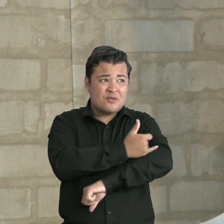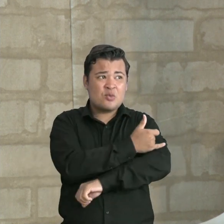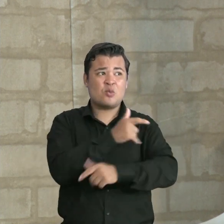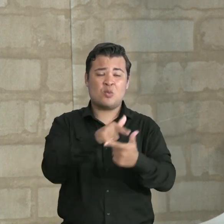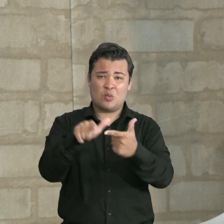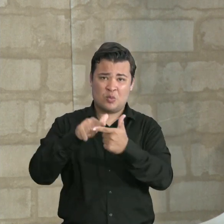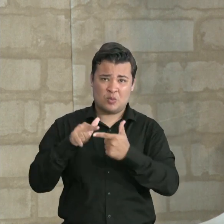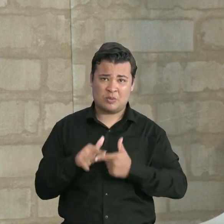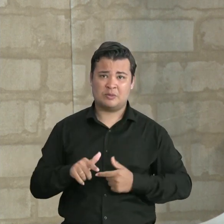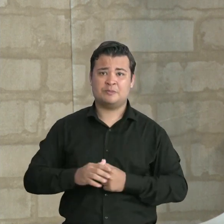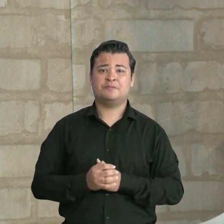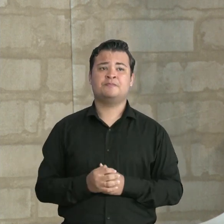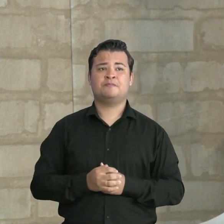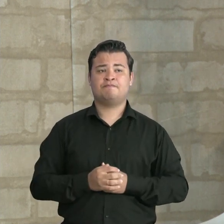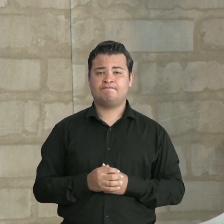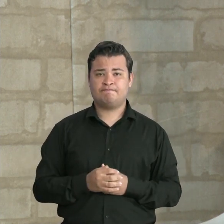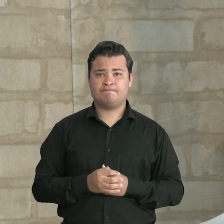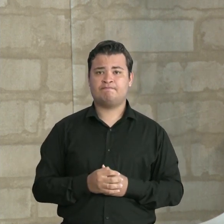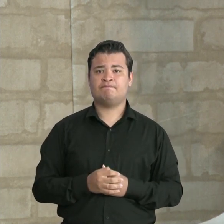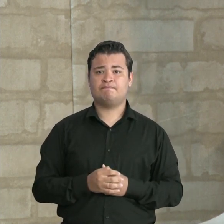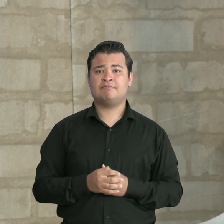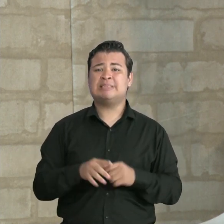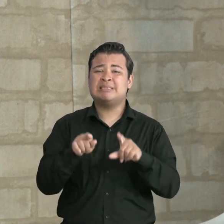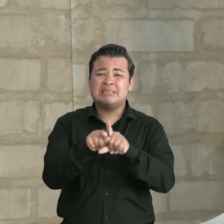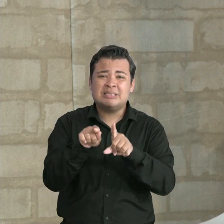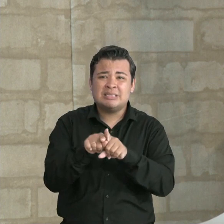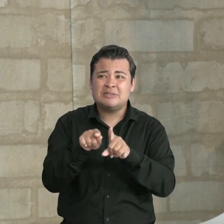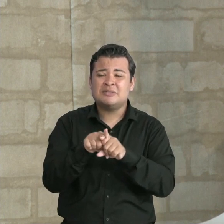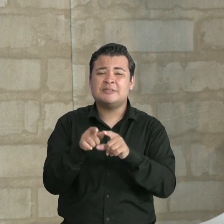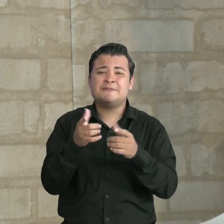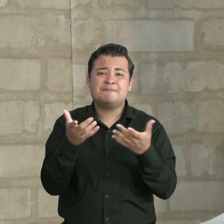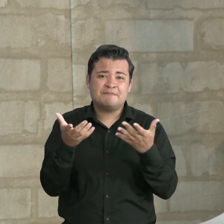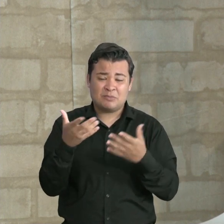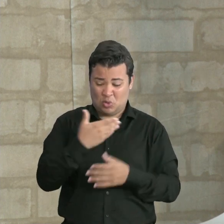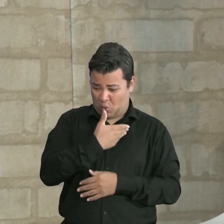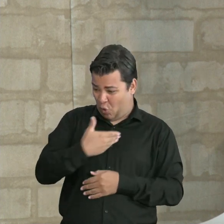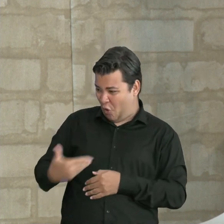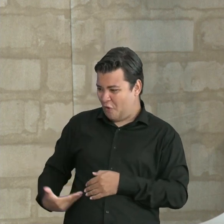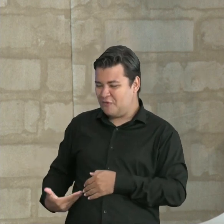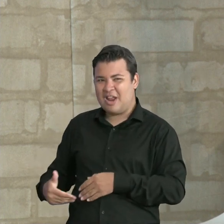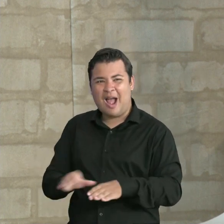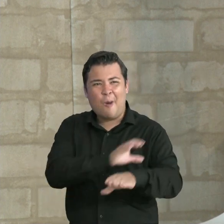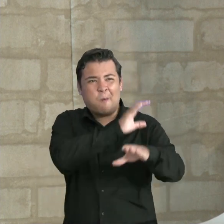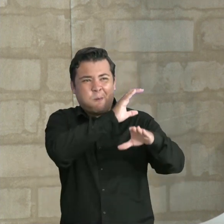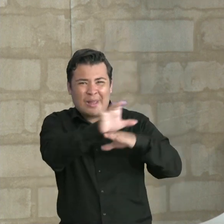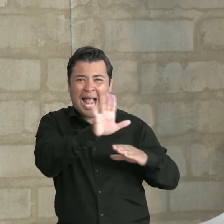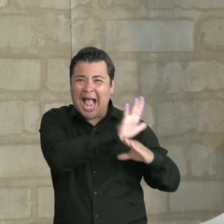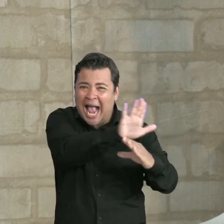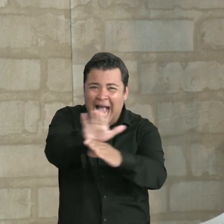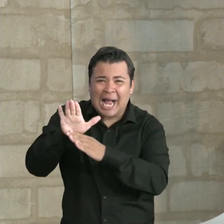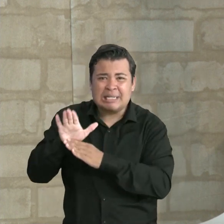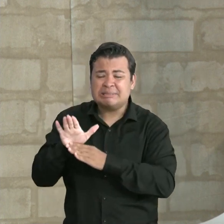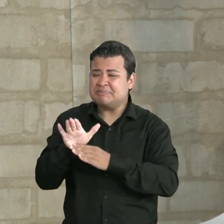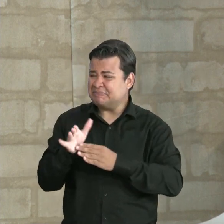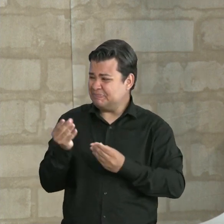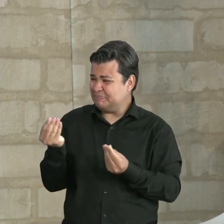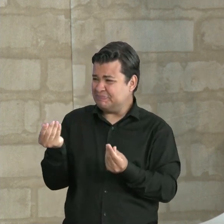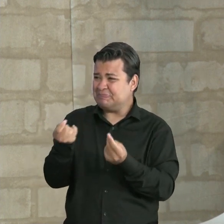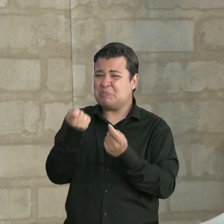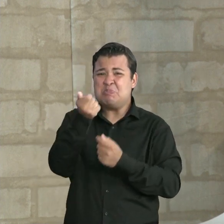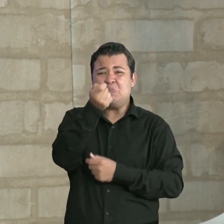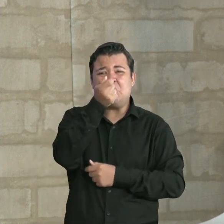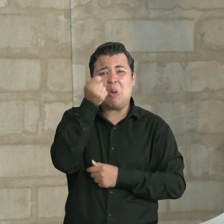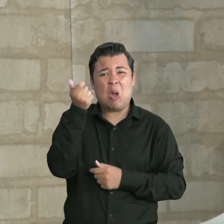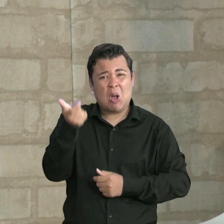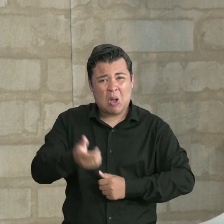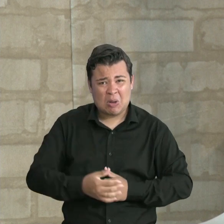E muito pouca ajuda do ponto de vista do governo federal para que isso, de fato, se realizasse a contento.